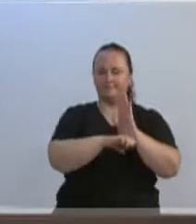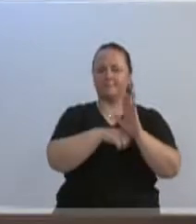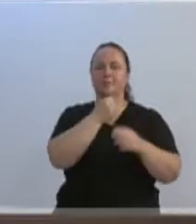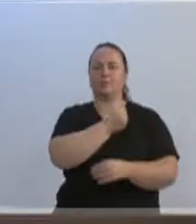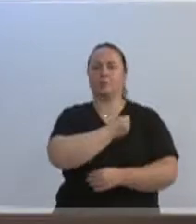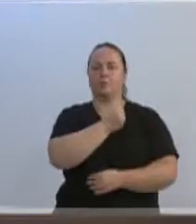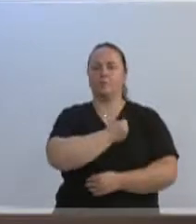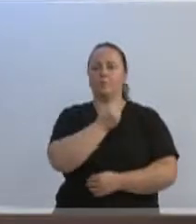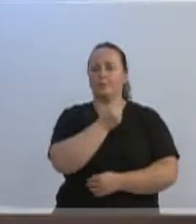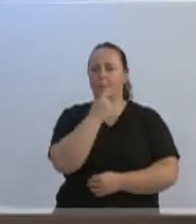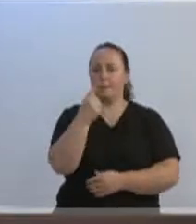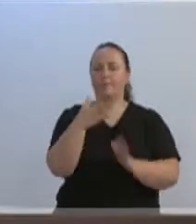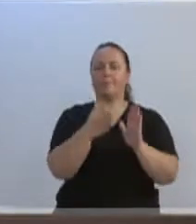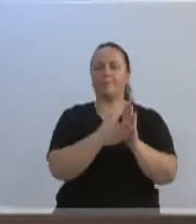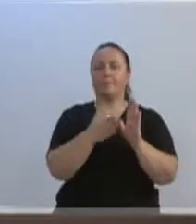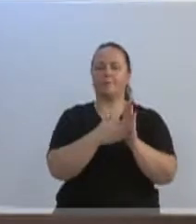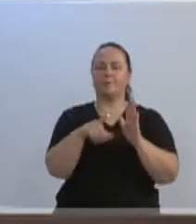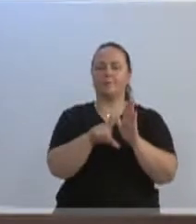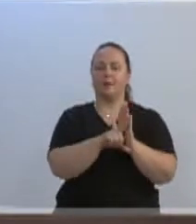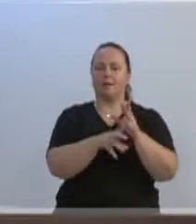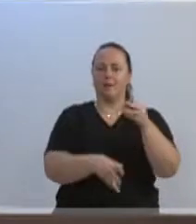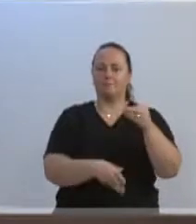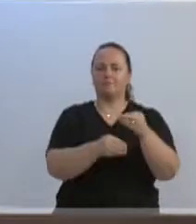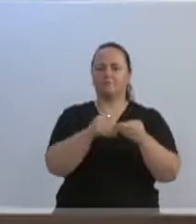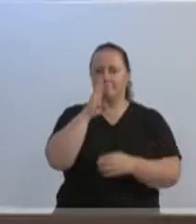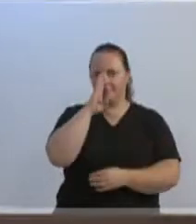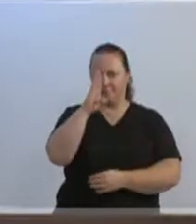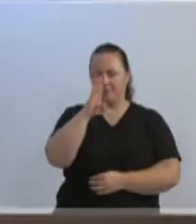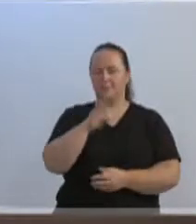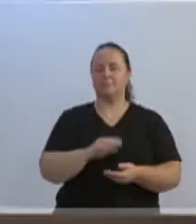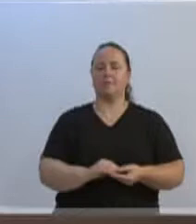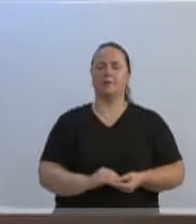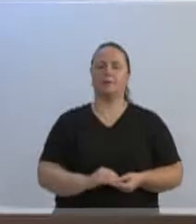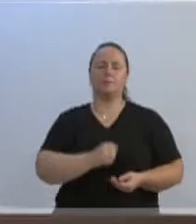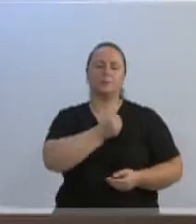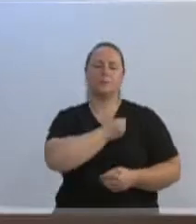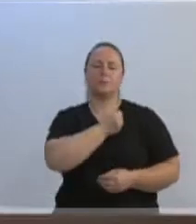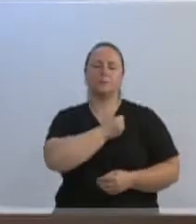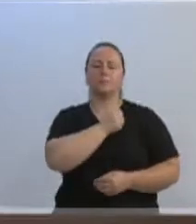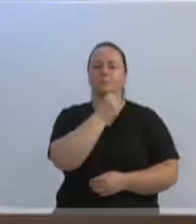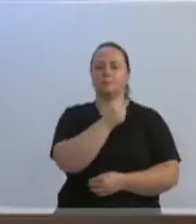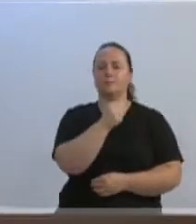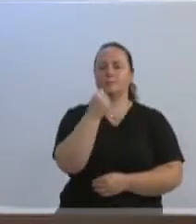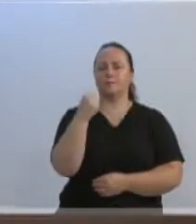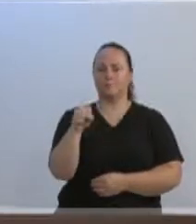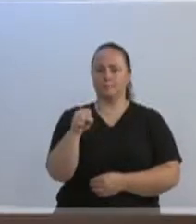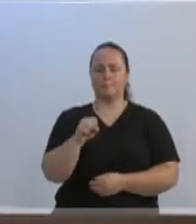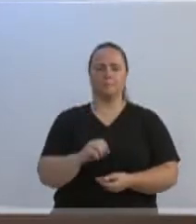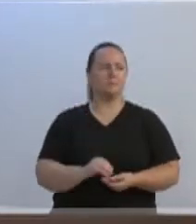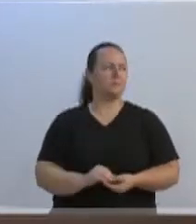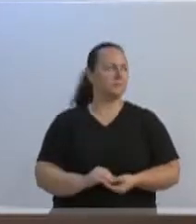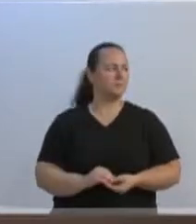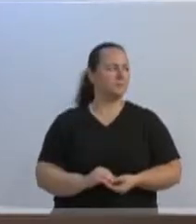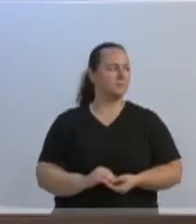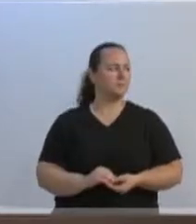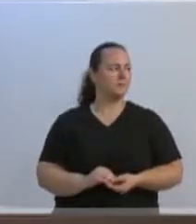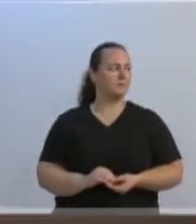proposta de emenda à lei orgânica do município número 88 vamos